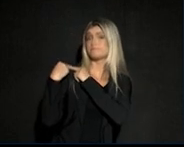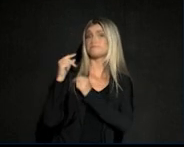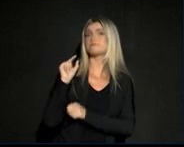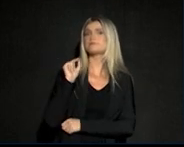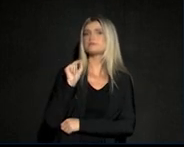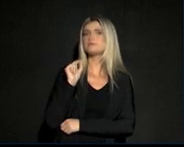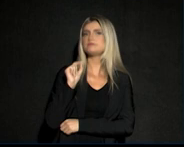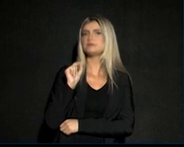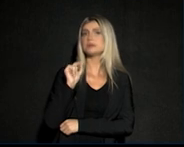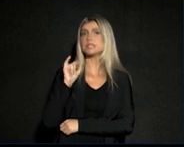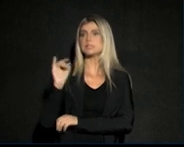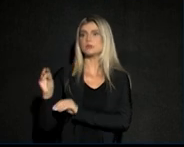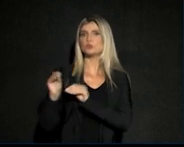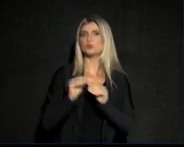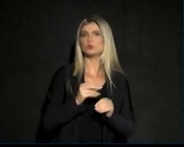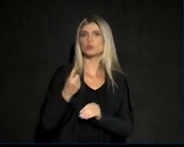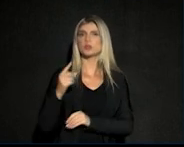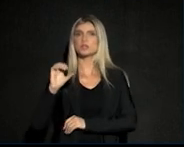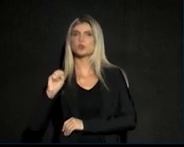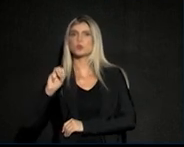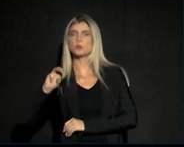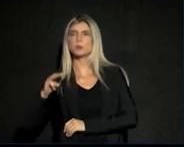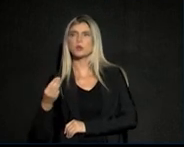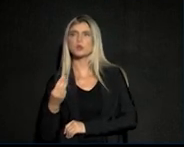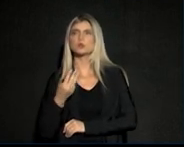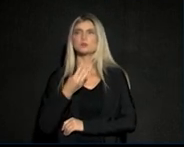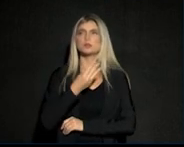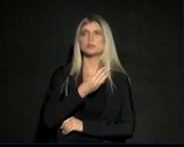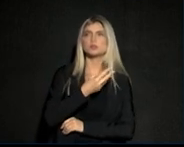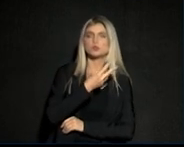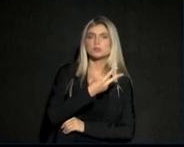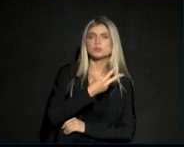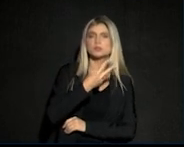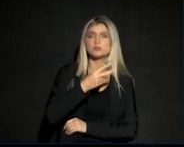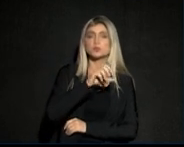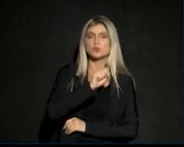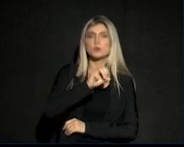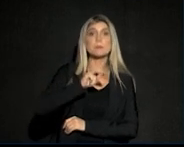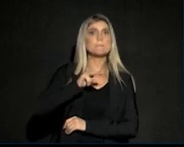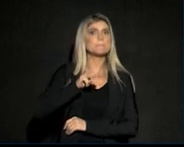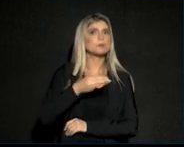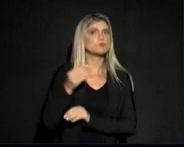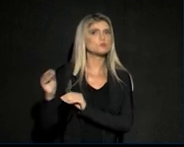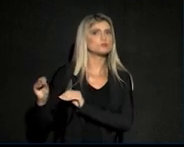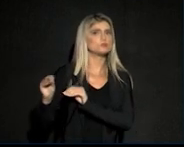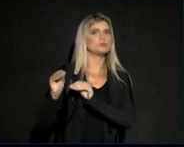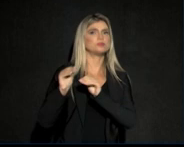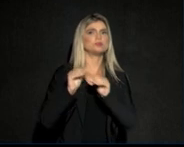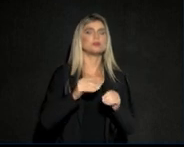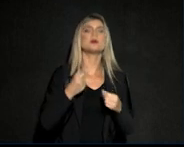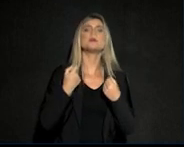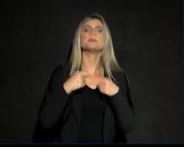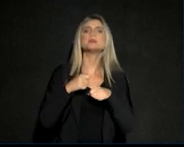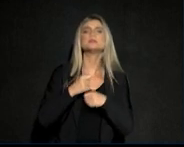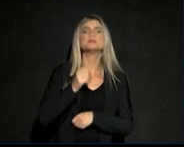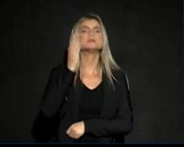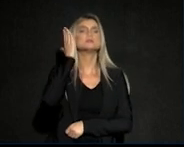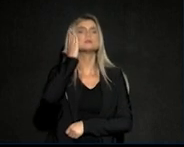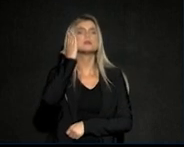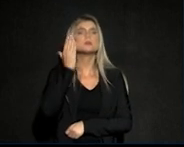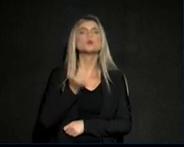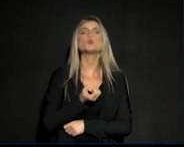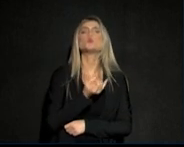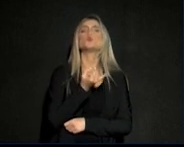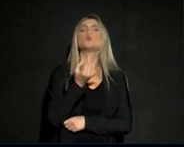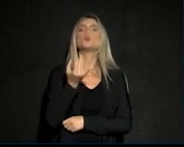foi de 18 milhões para 20 milhões e duzentos mil famílias na assistência a gente tem que ter um gol de plantas sai em cada ano e saem